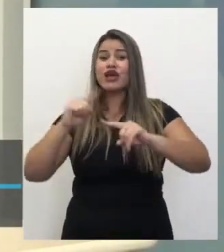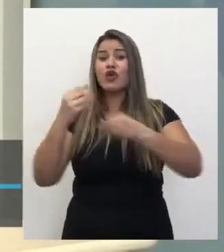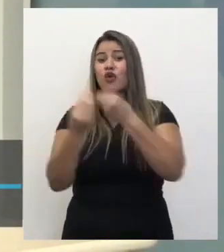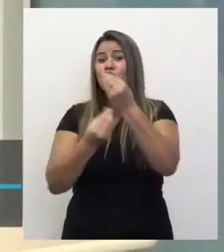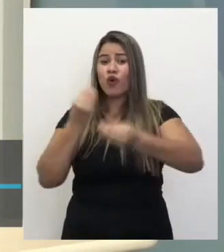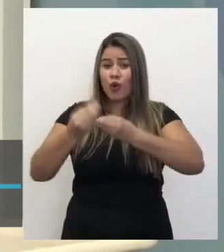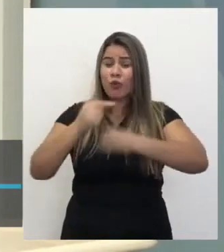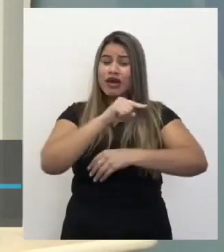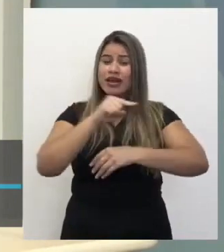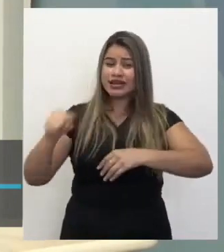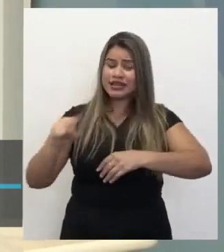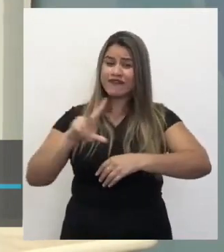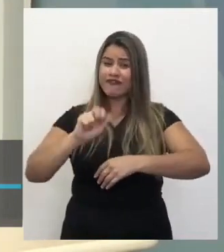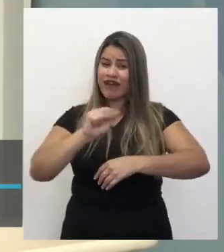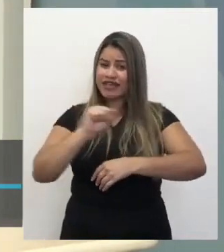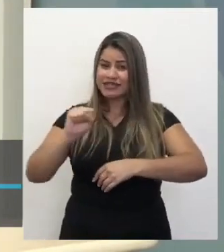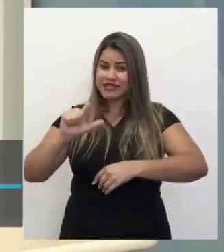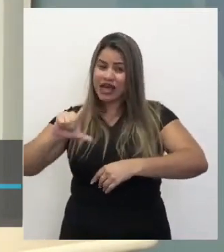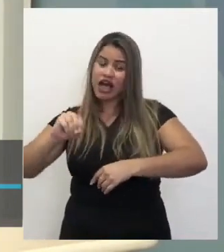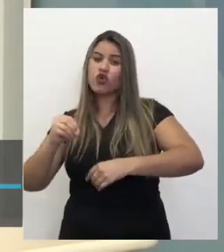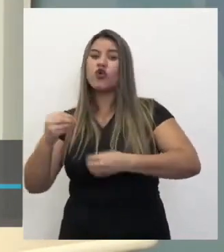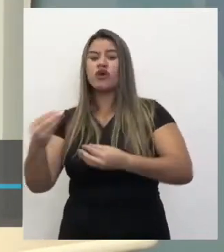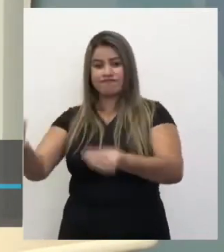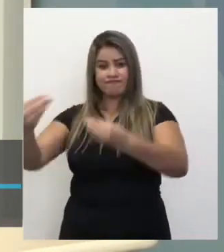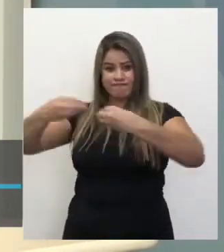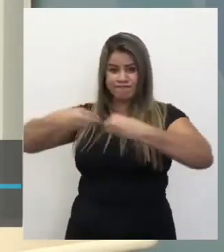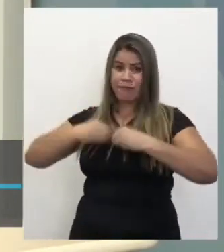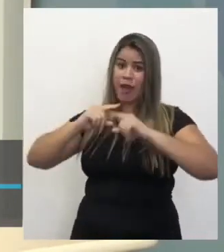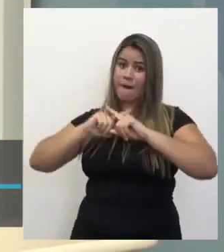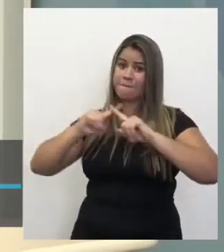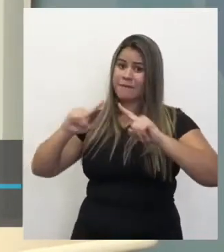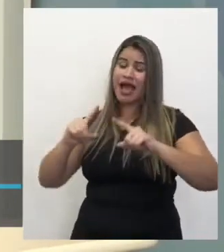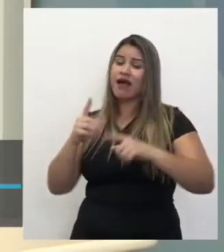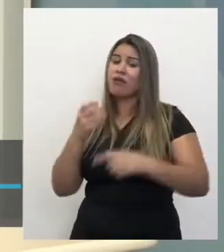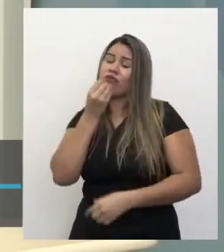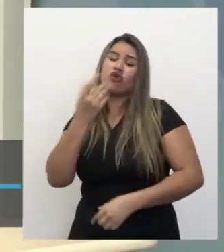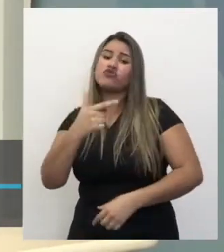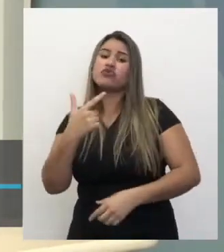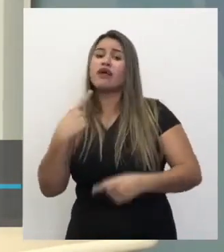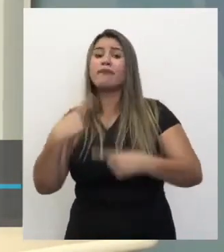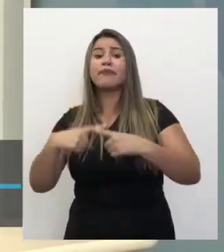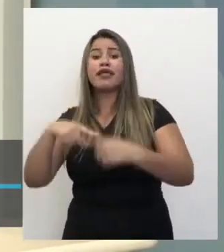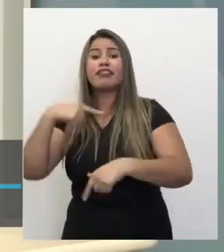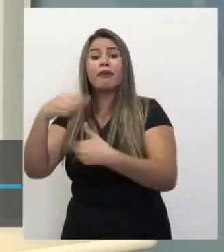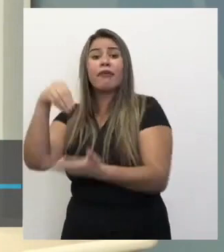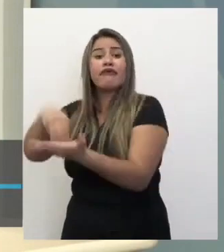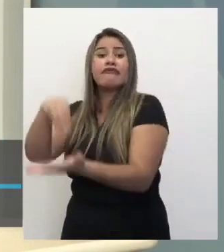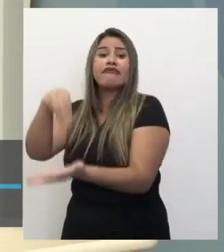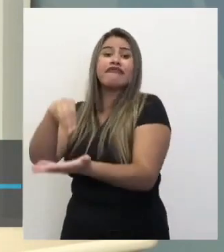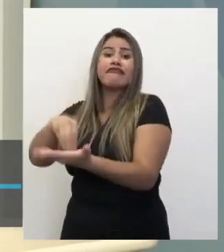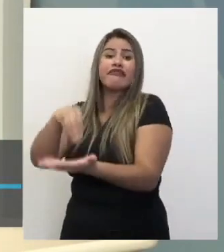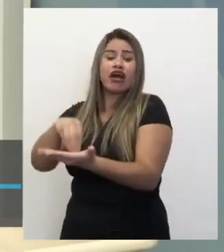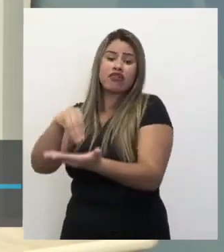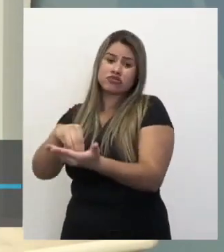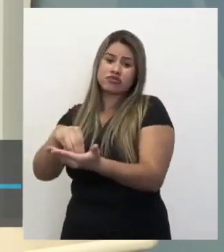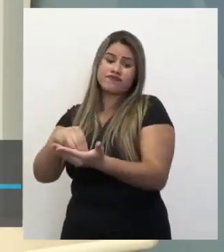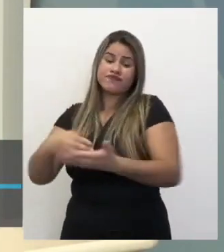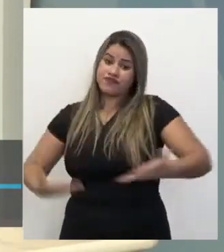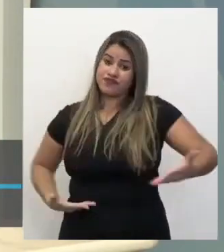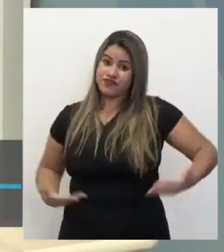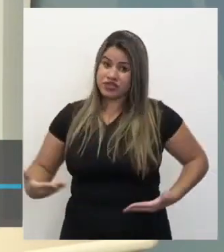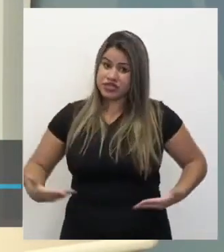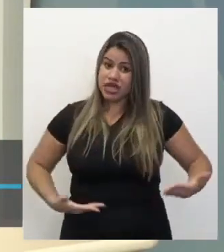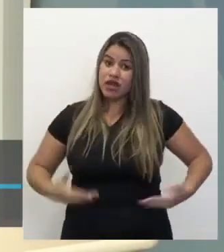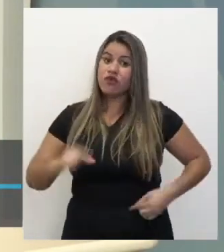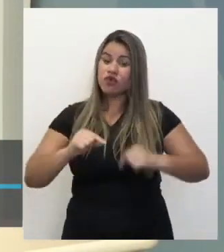de vassalo, embora o vassalo receba algo, não é vantajoso. No caso, o servo, ele só é vassalo porque ele recebe do senhor